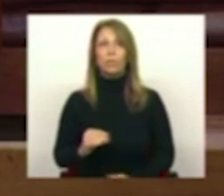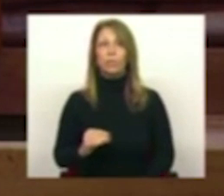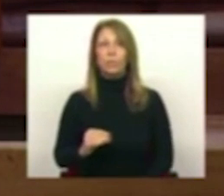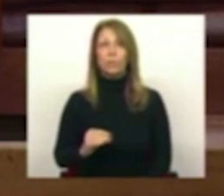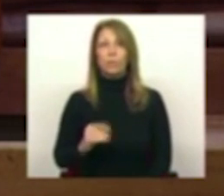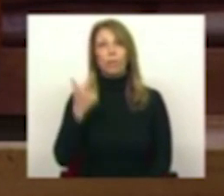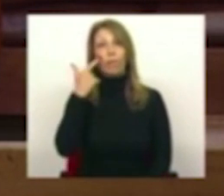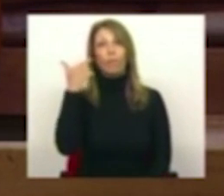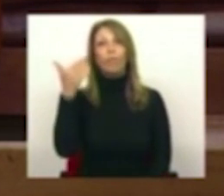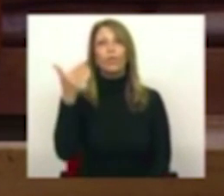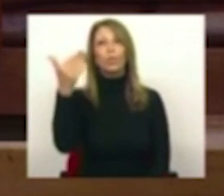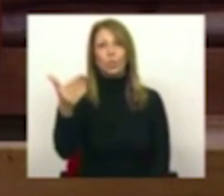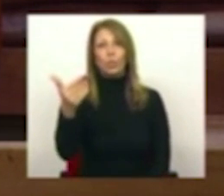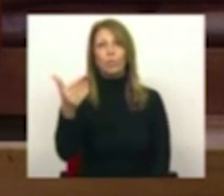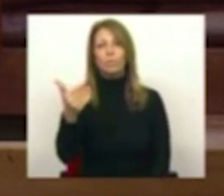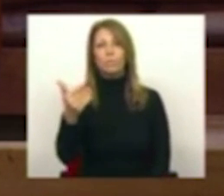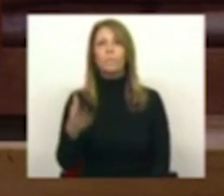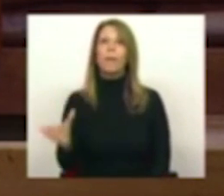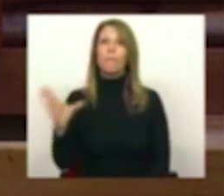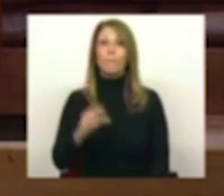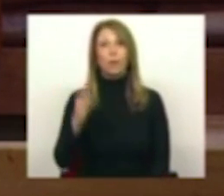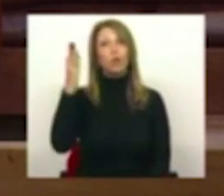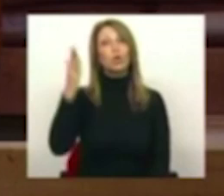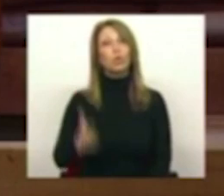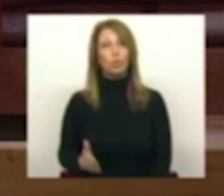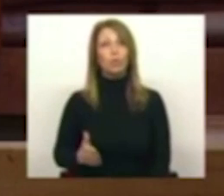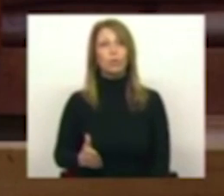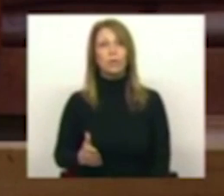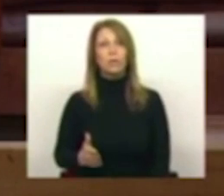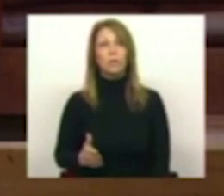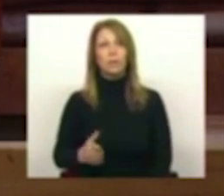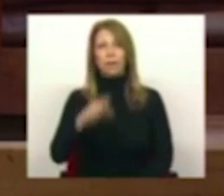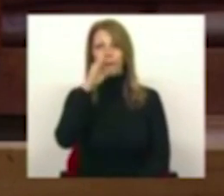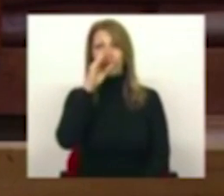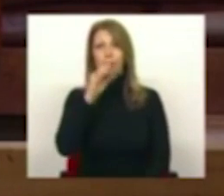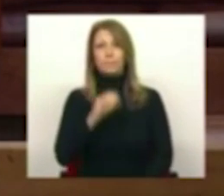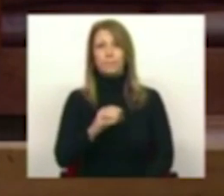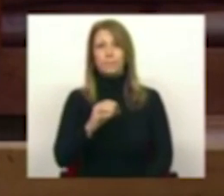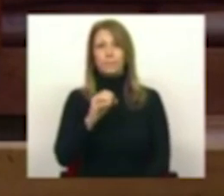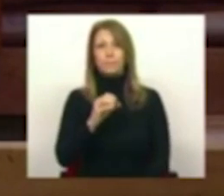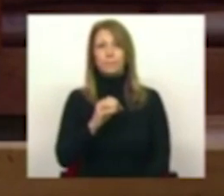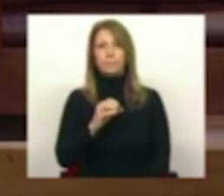futuro e mais justiça ambiente.